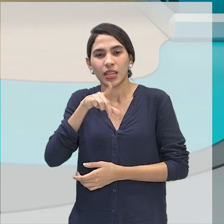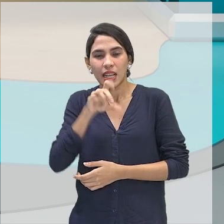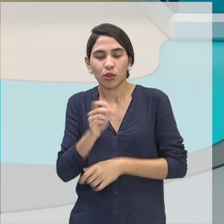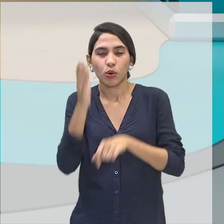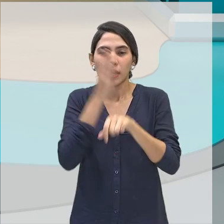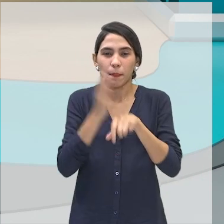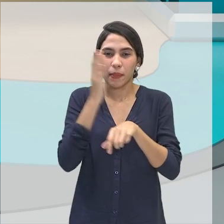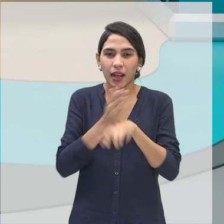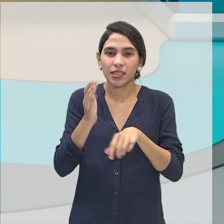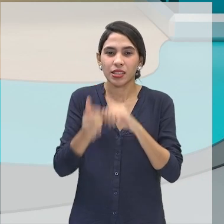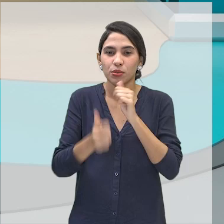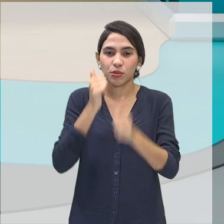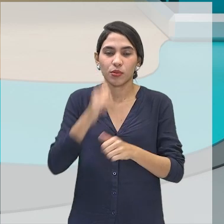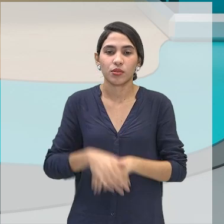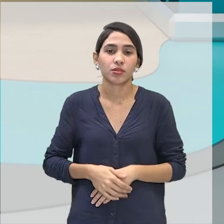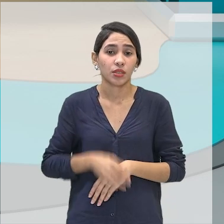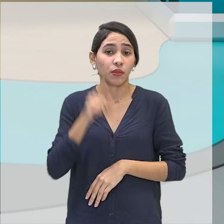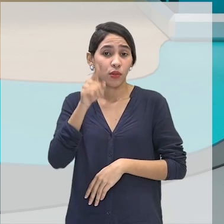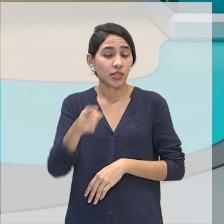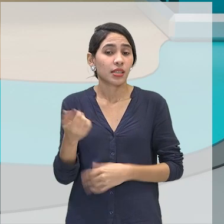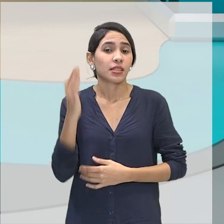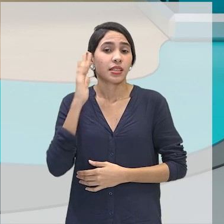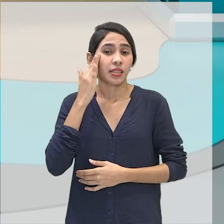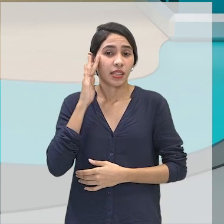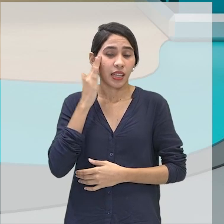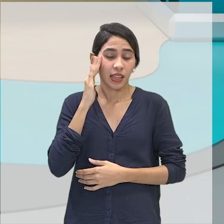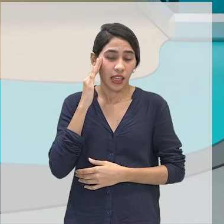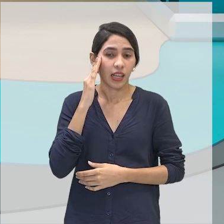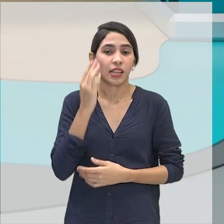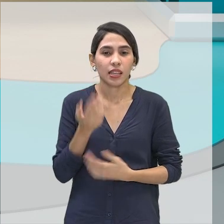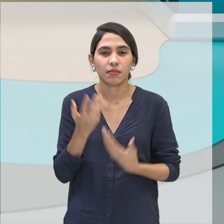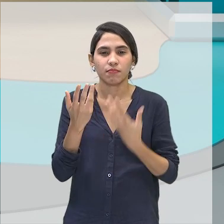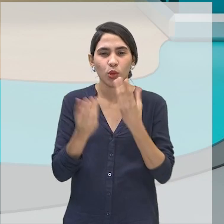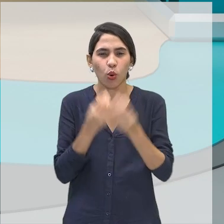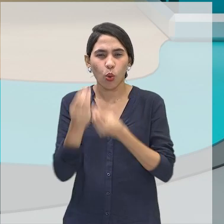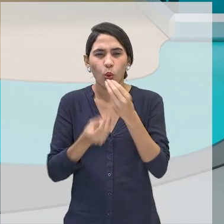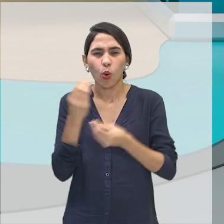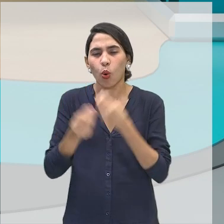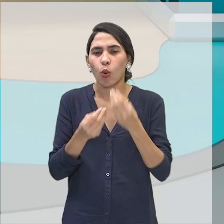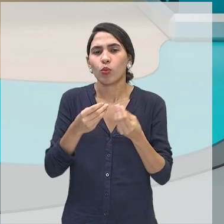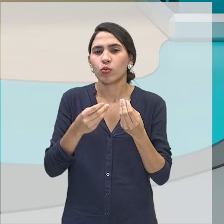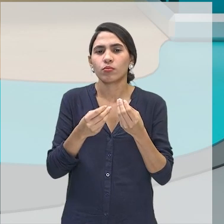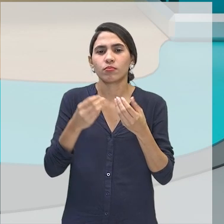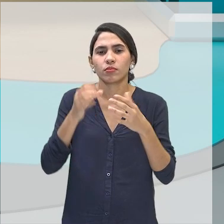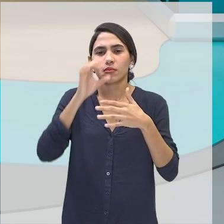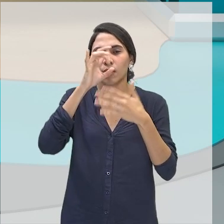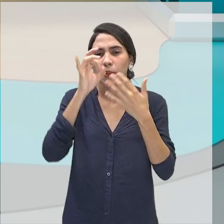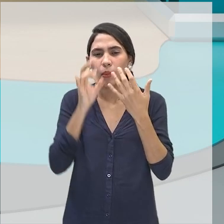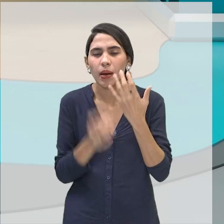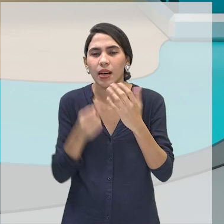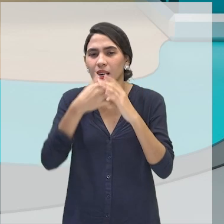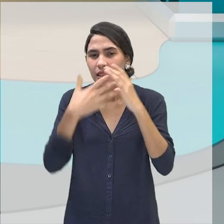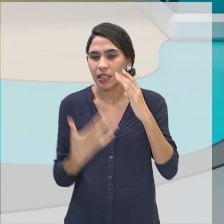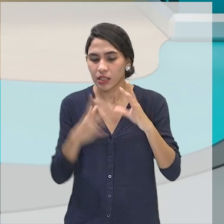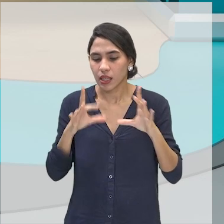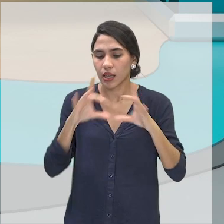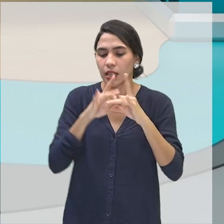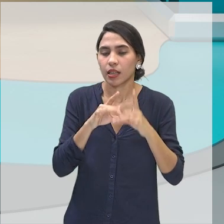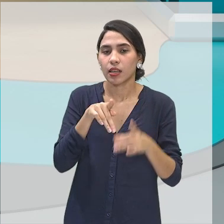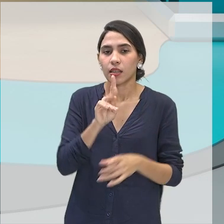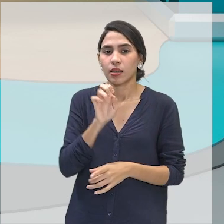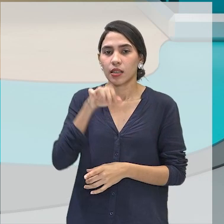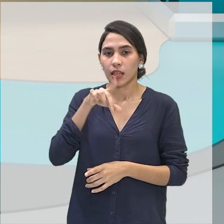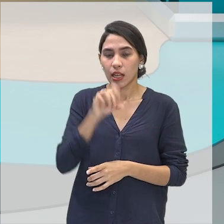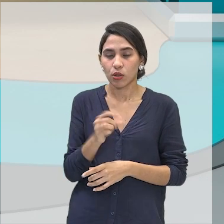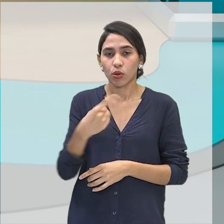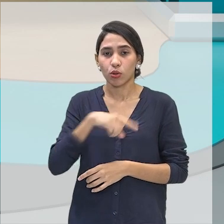prática. E para vocês entenderem um pouquinho mais, saberem um pouco mais sobre os elementos, né, relacionados ao Kendo,